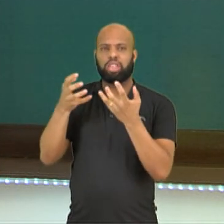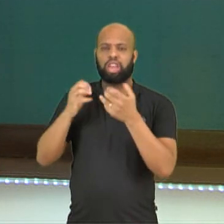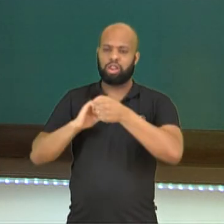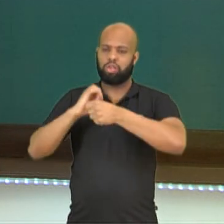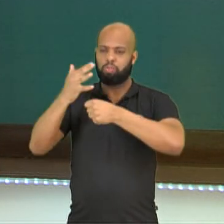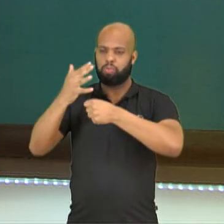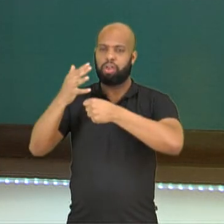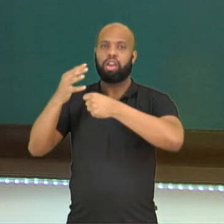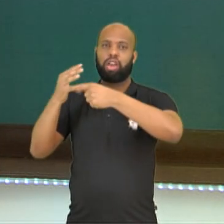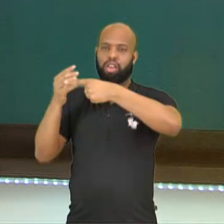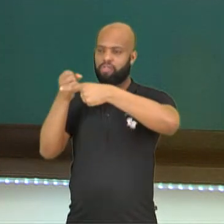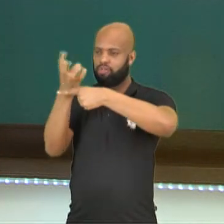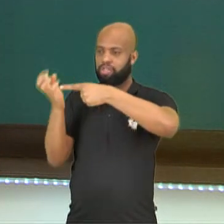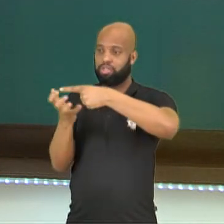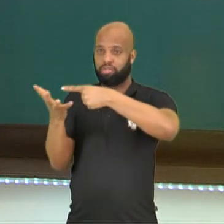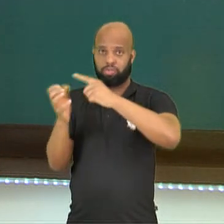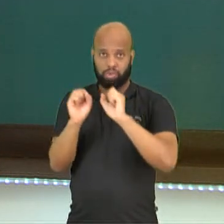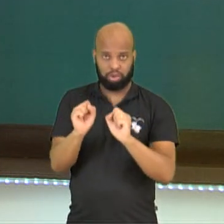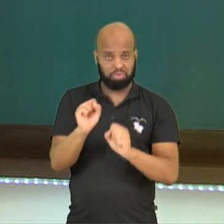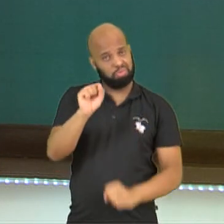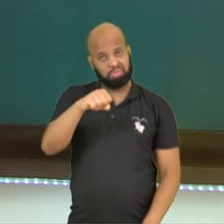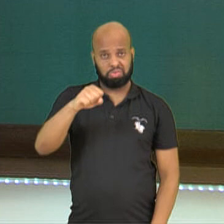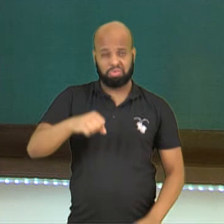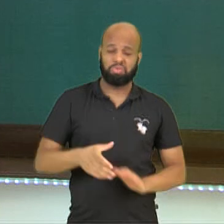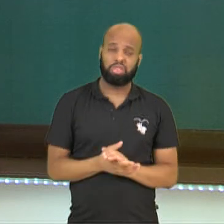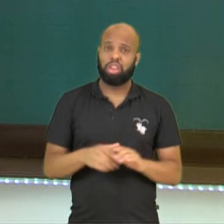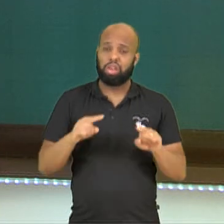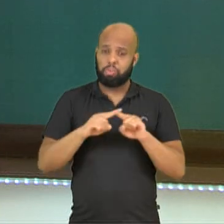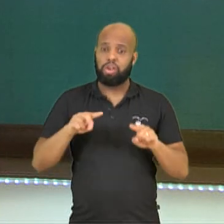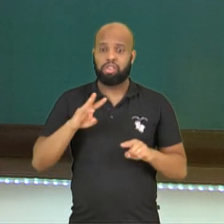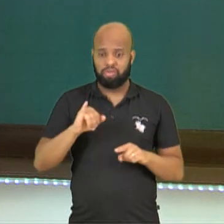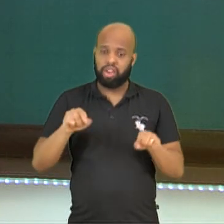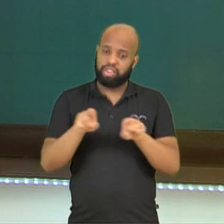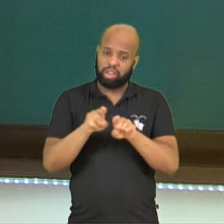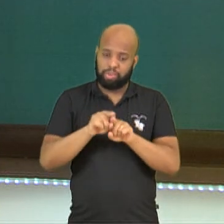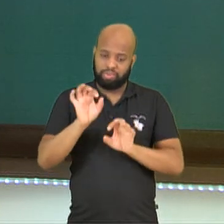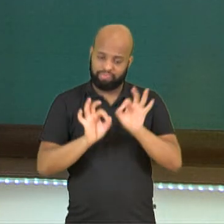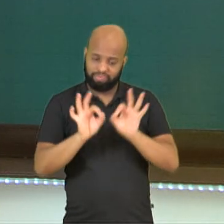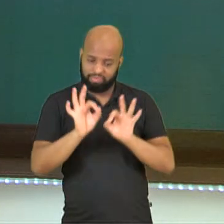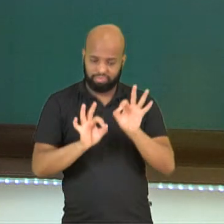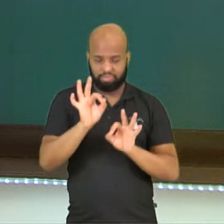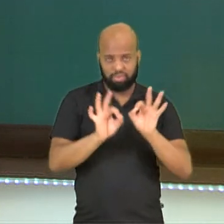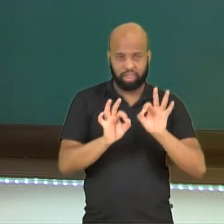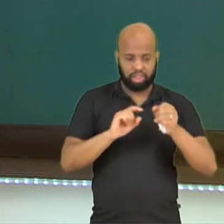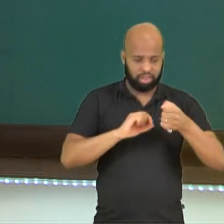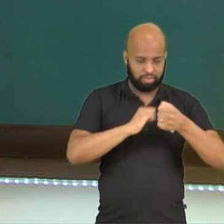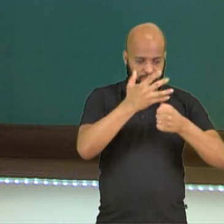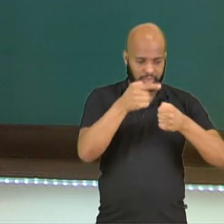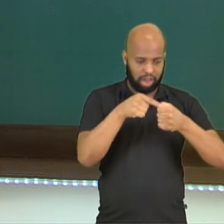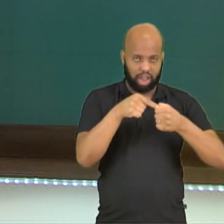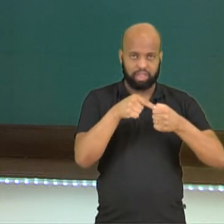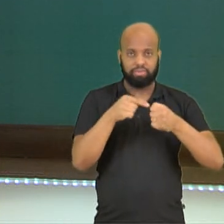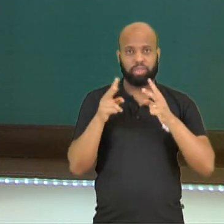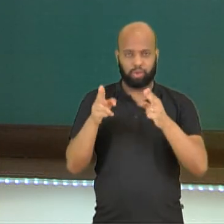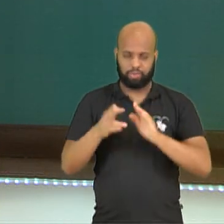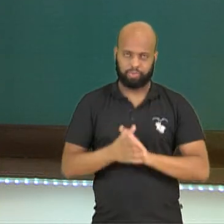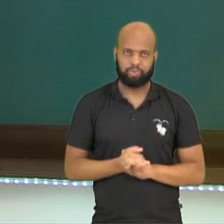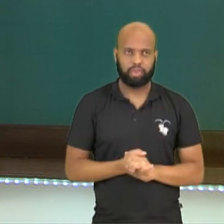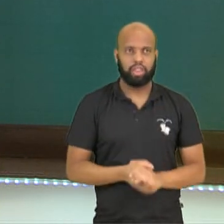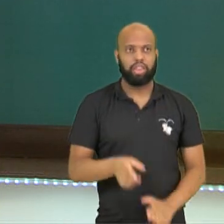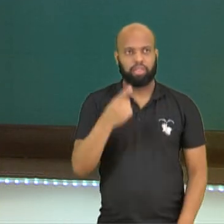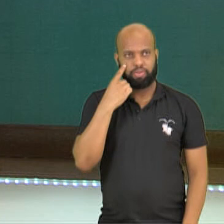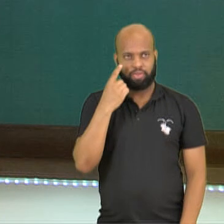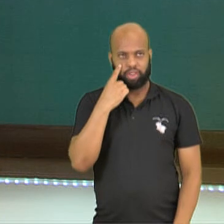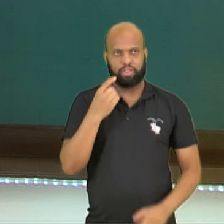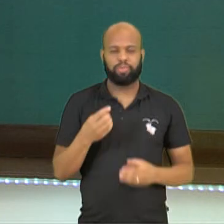Posso? Claro que pode. Mas em algum momento você vai ter que mexer na base também para a base ser igual. Então vamos ver aqui, ó.